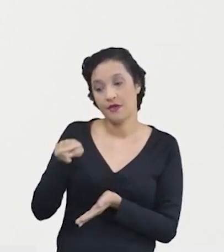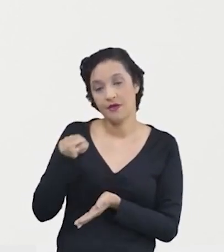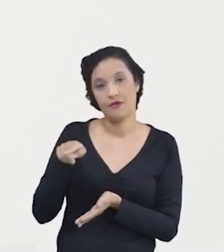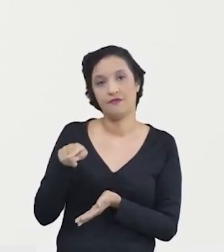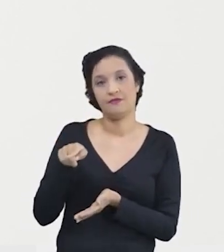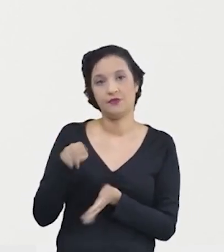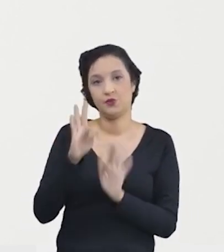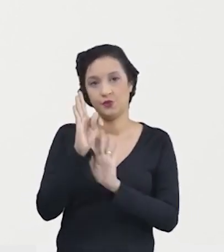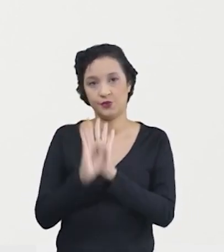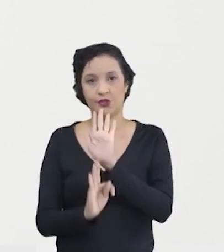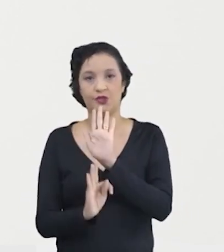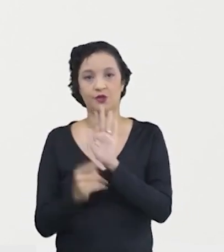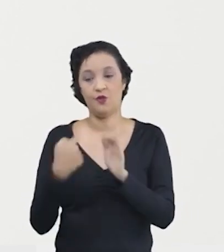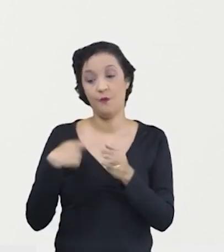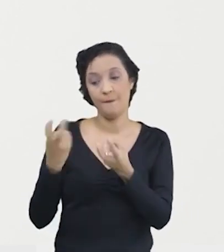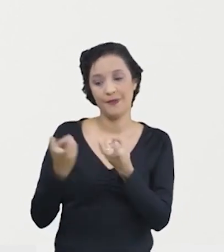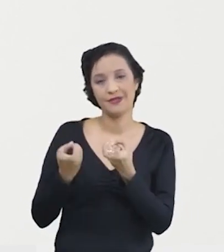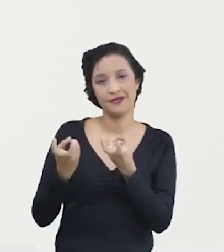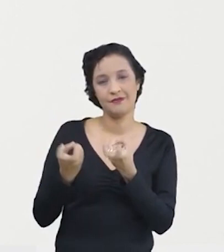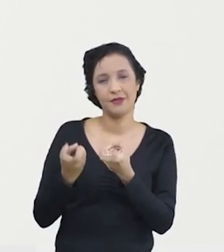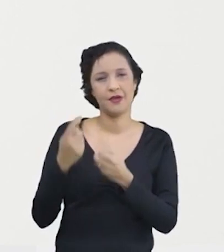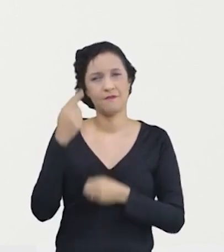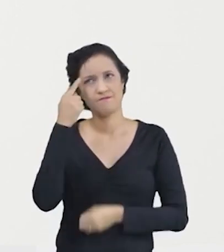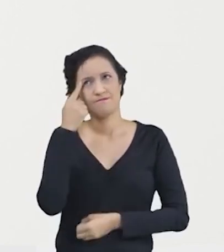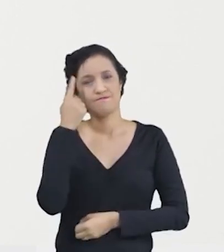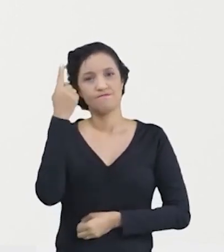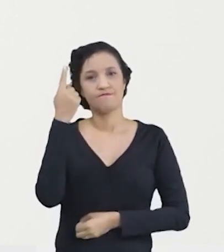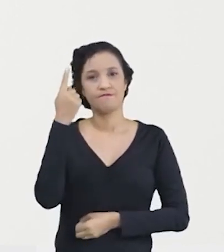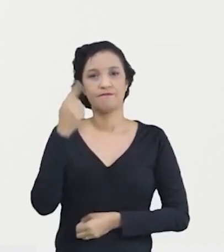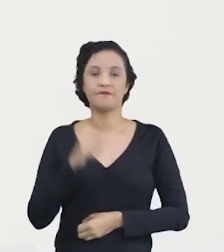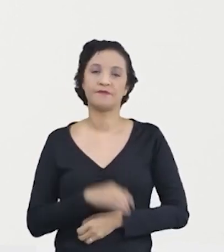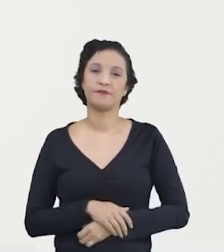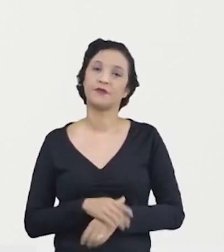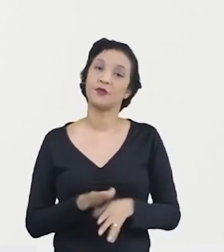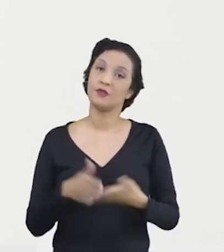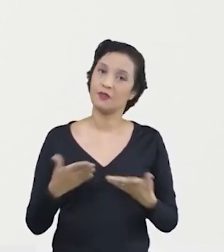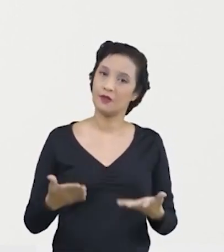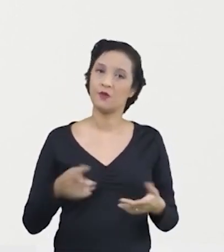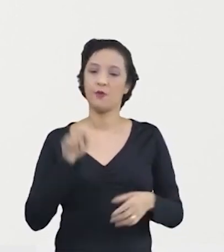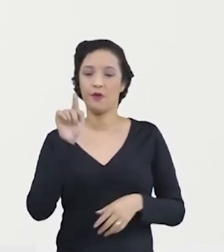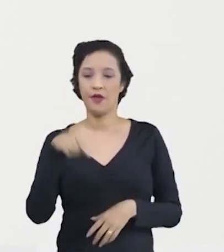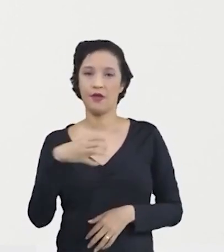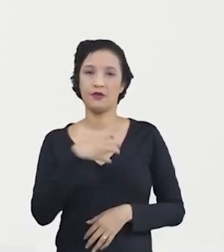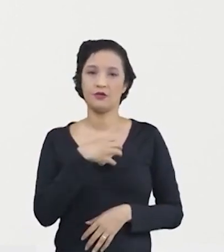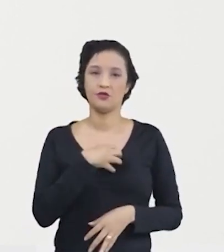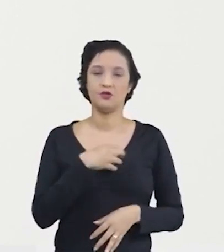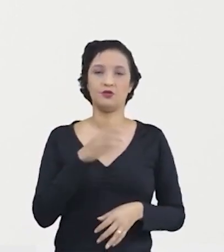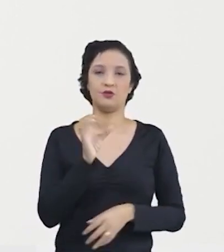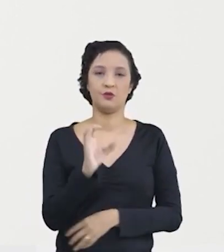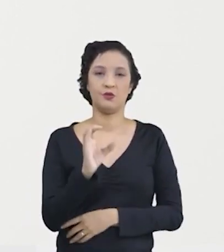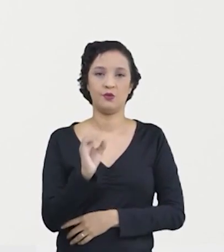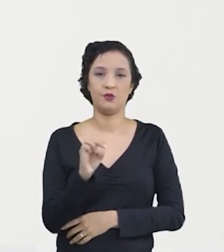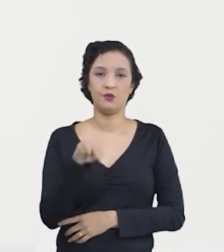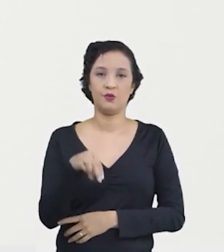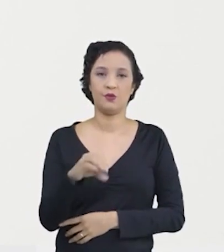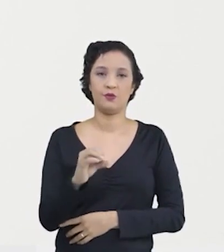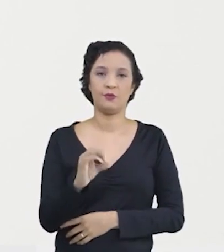tive que perceber, eu tive que interpretar. Logo, está no sentido conotativo.